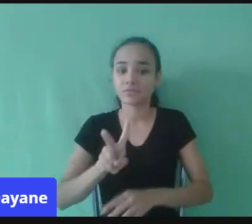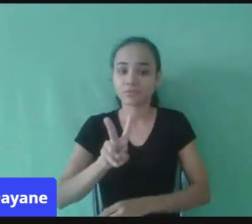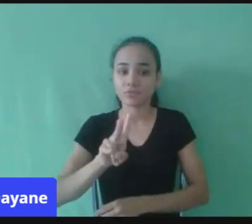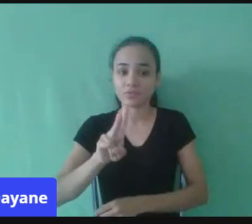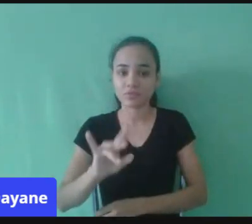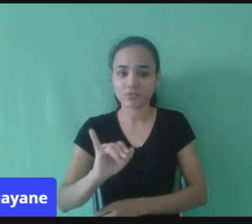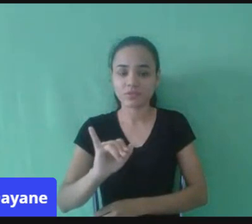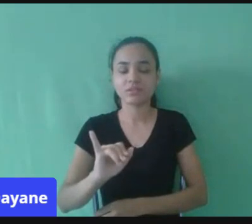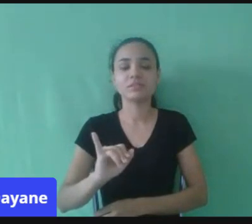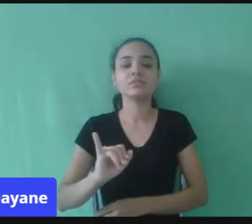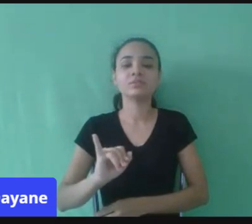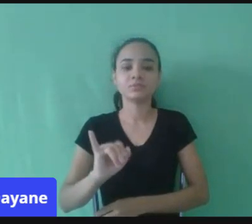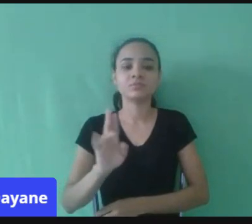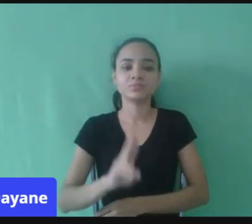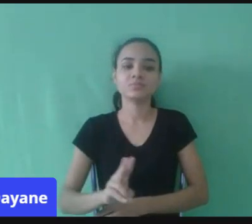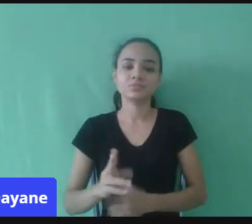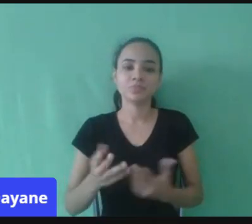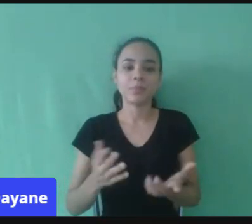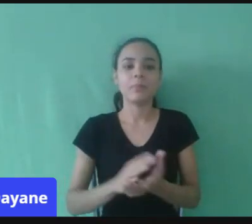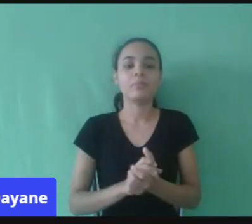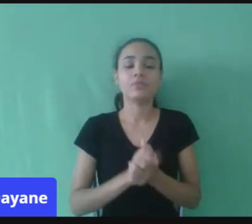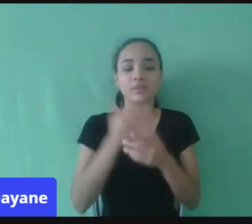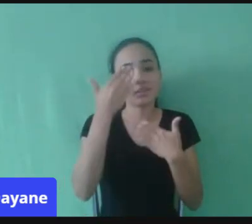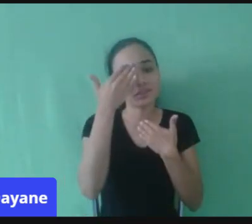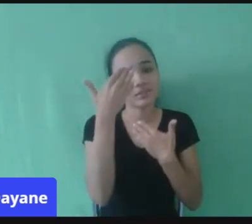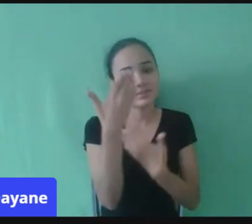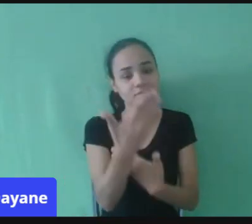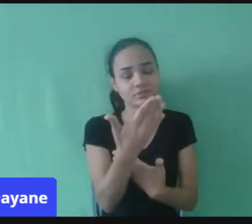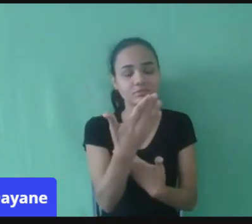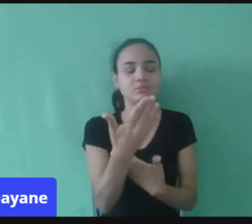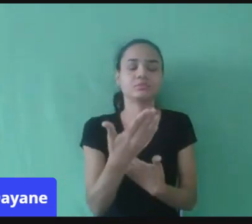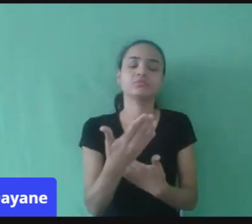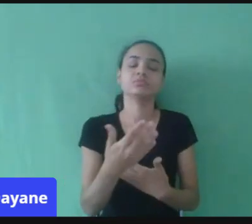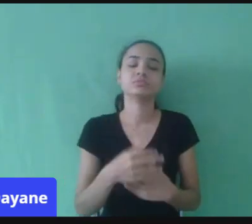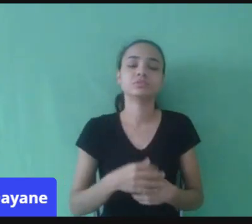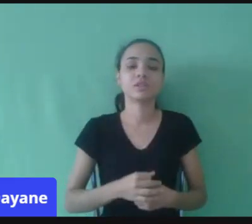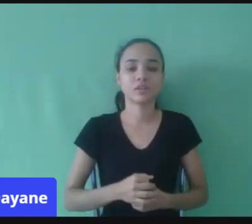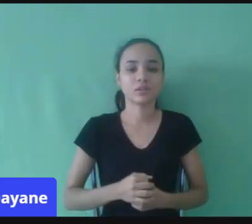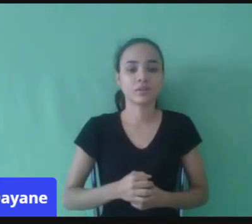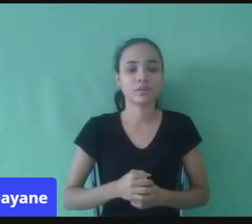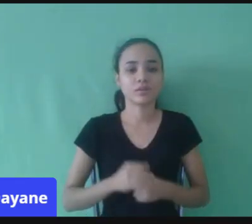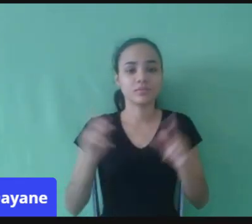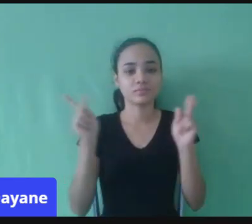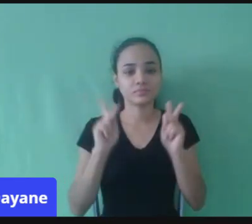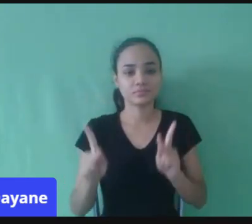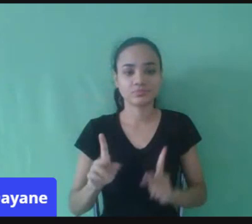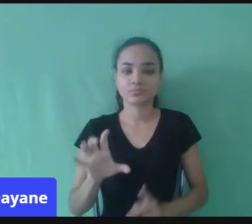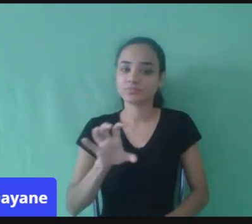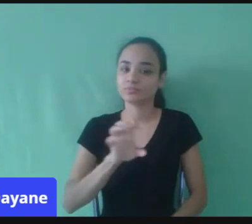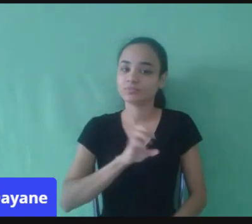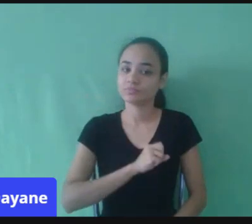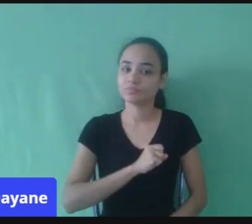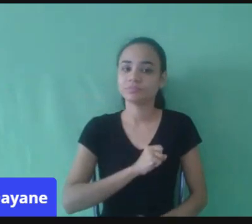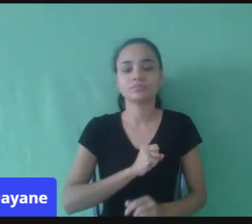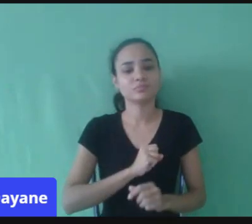E agradecemos, sobretudo agradecemos, paz, amor e esperançar